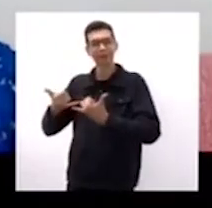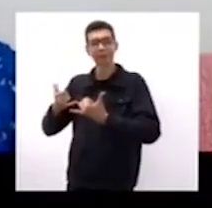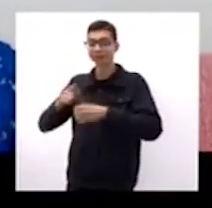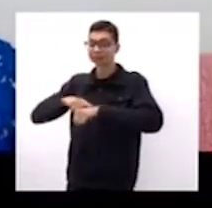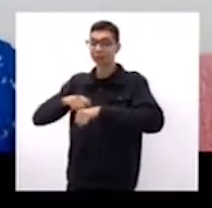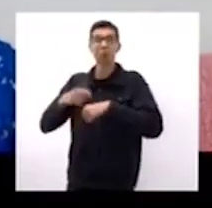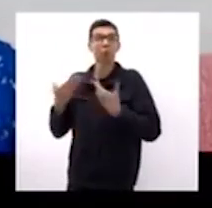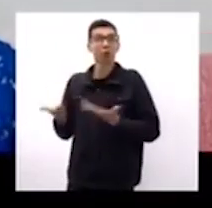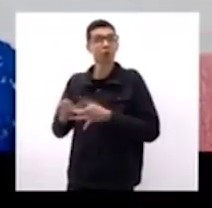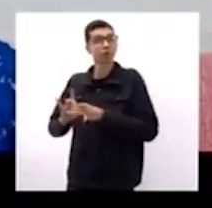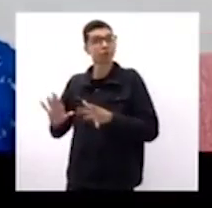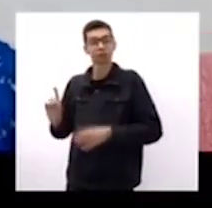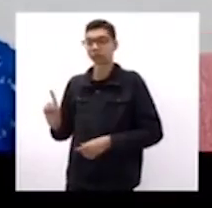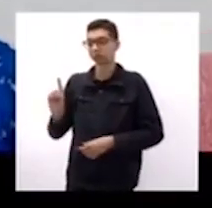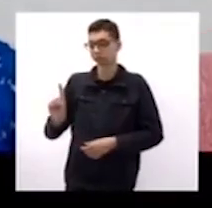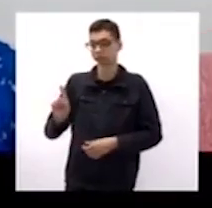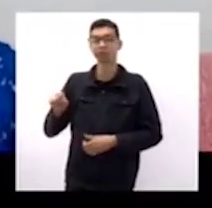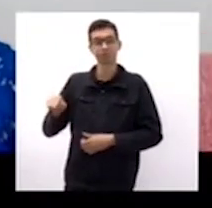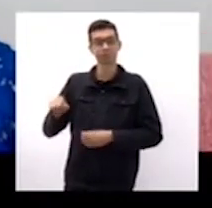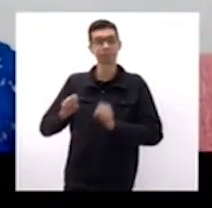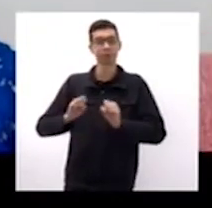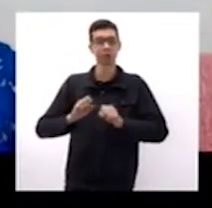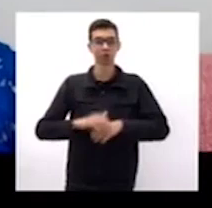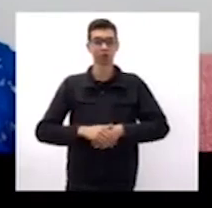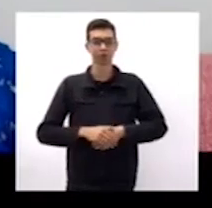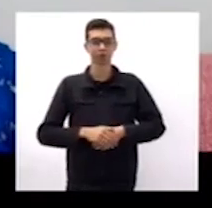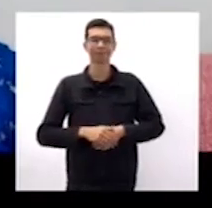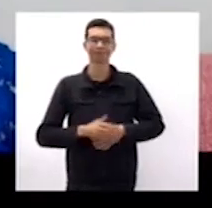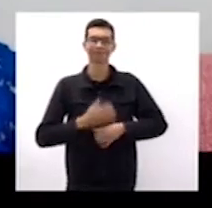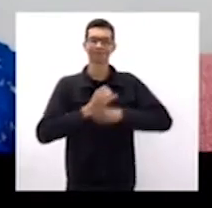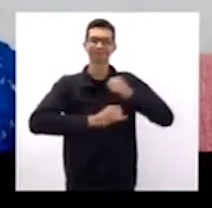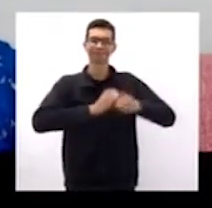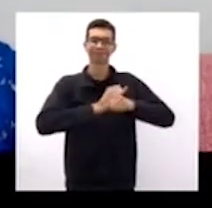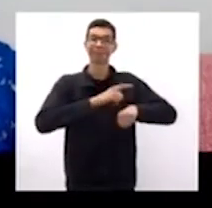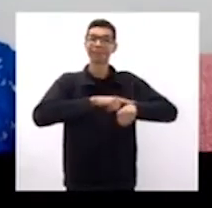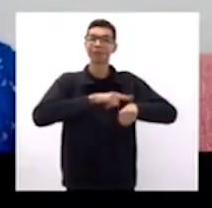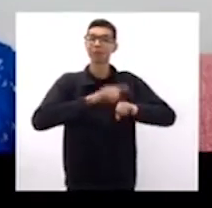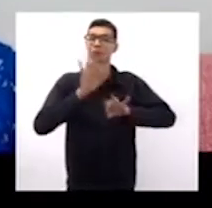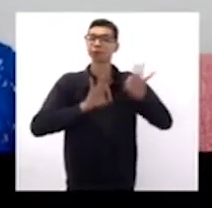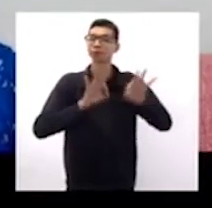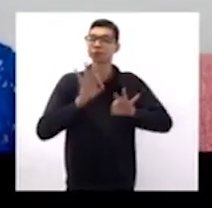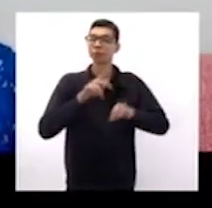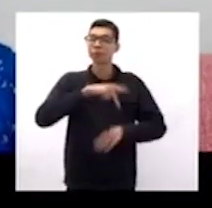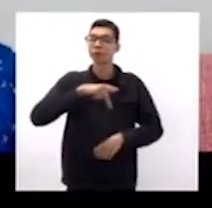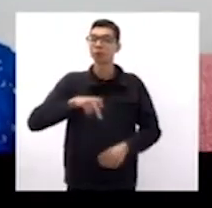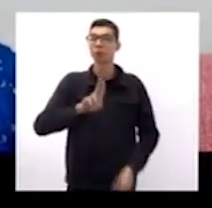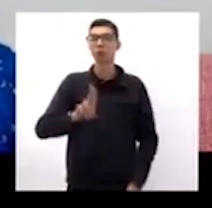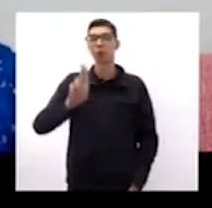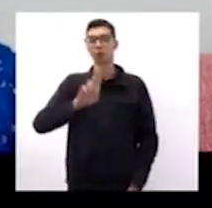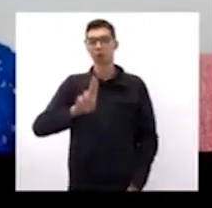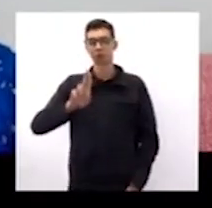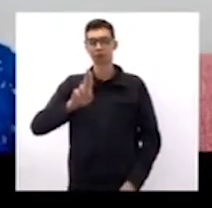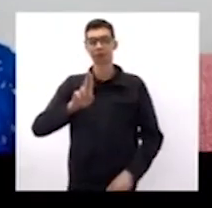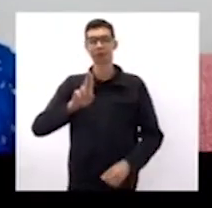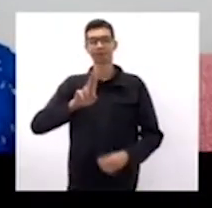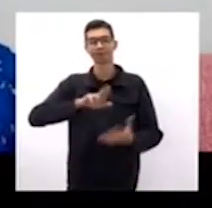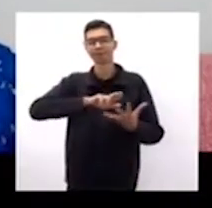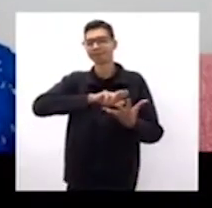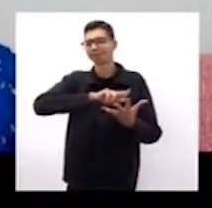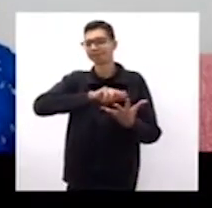ambiente virtual, a organização desse tempo pelo cursista e pelo professor para a utilização de diferentes espaços